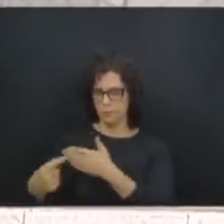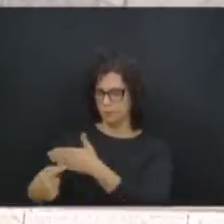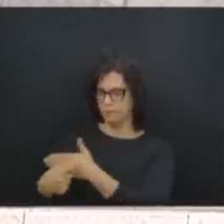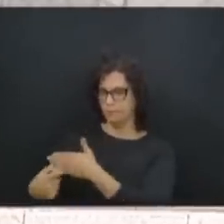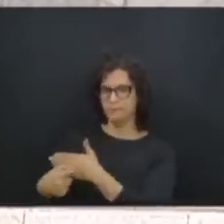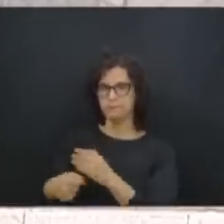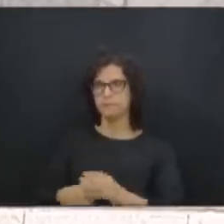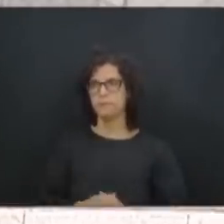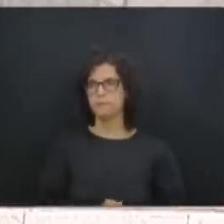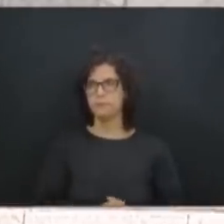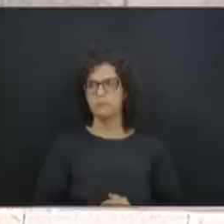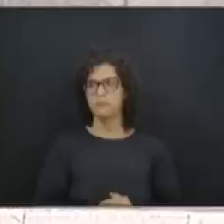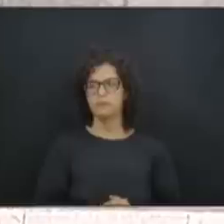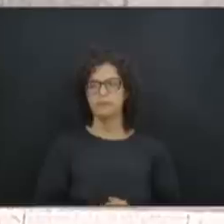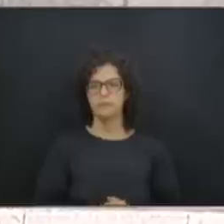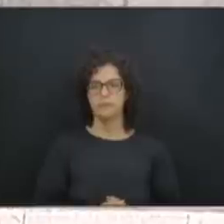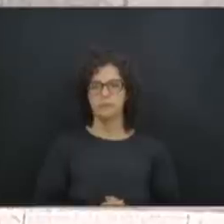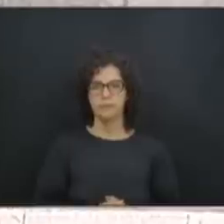Governador